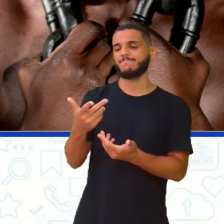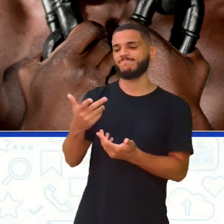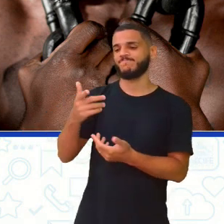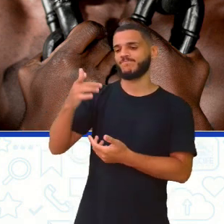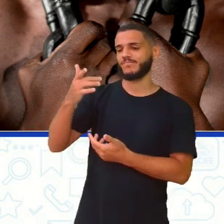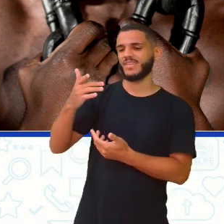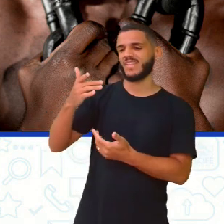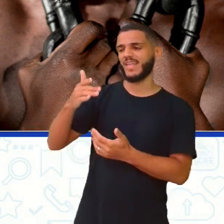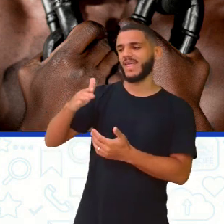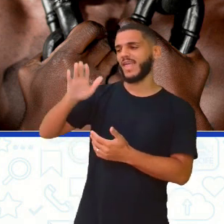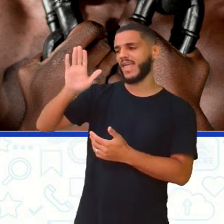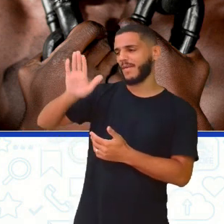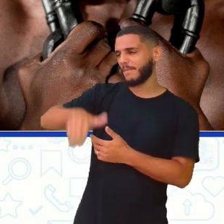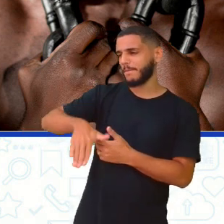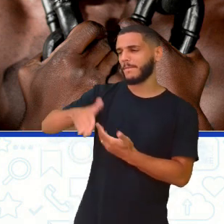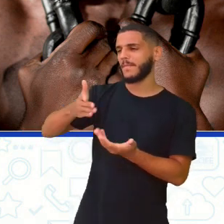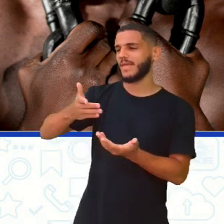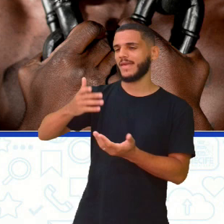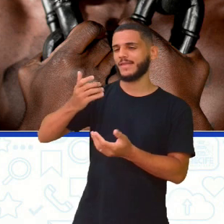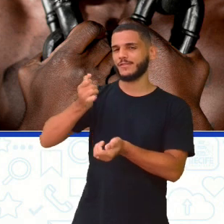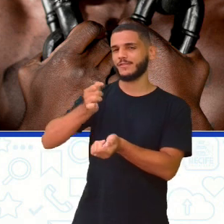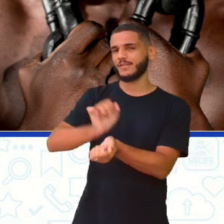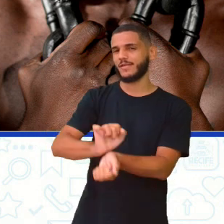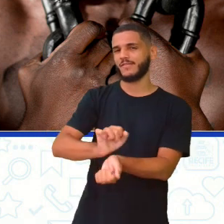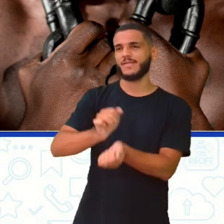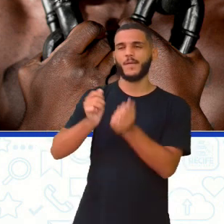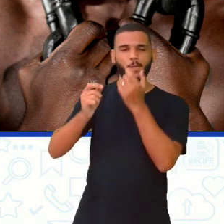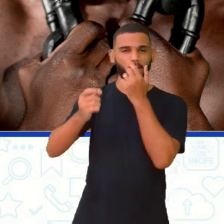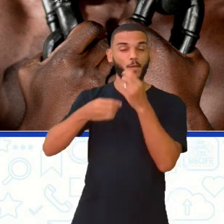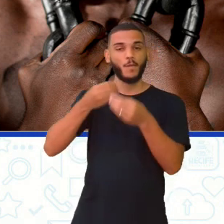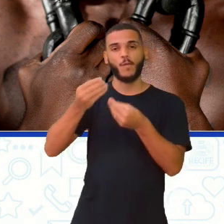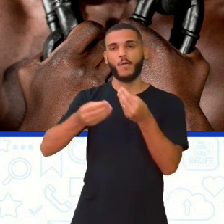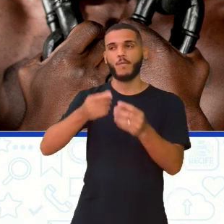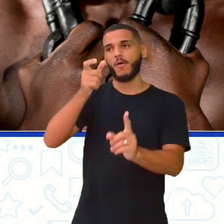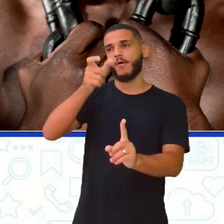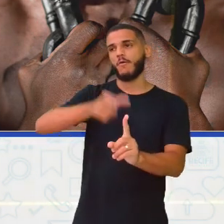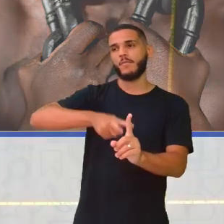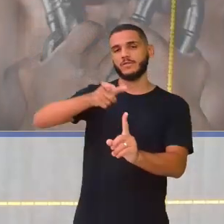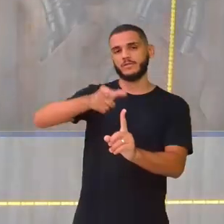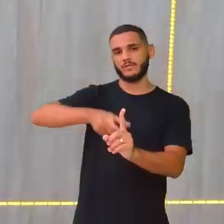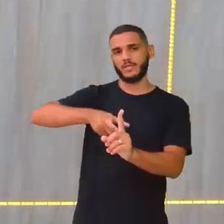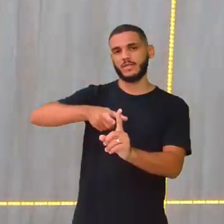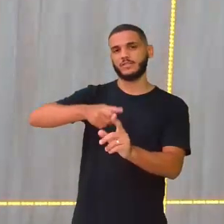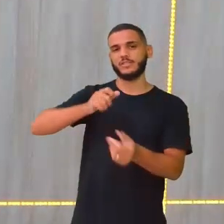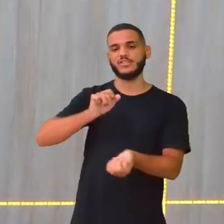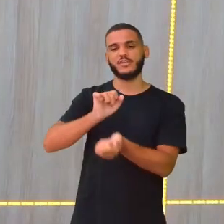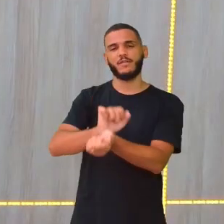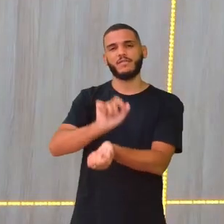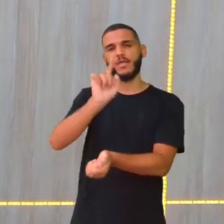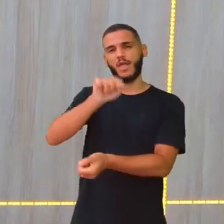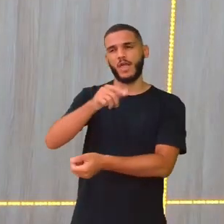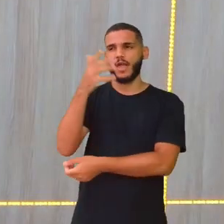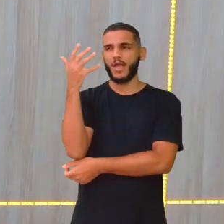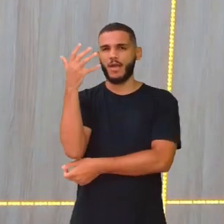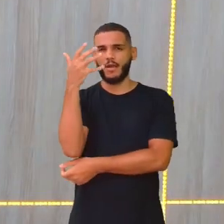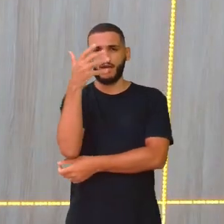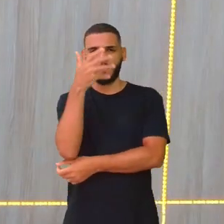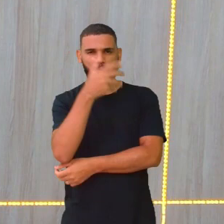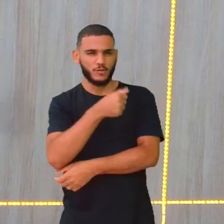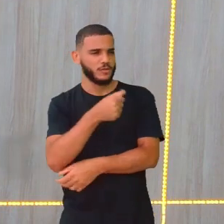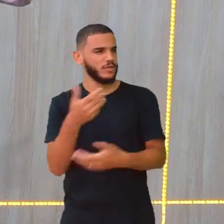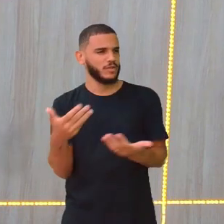escravidão. Não é incomum a gente ter, por exemplo, um personagem escravizado que é muito afeiçoado à família que o subjuga. Isso é